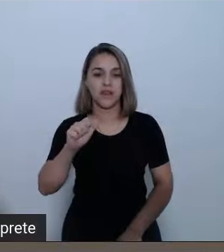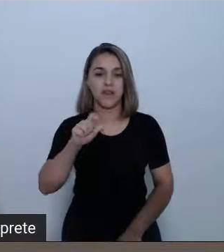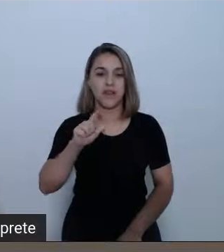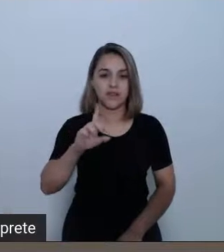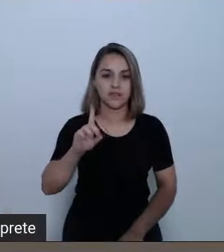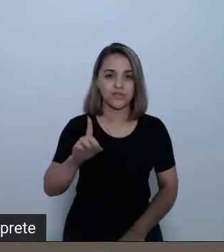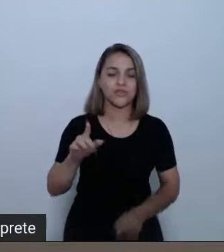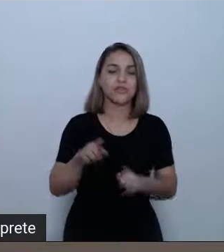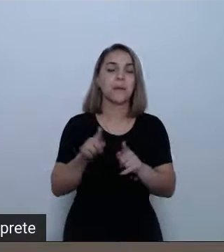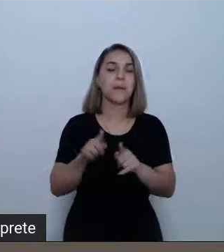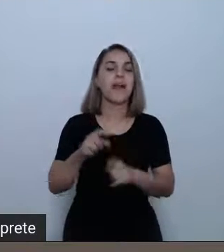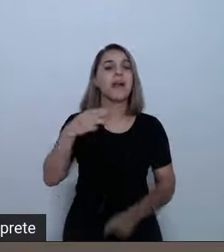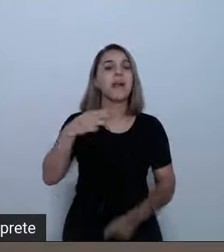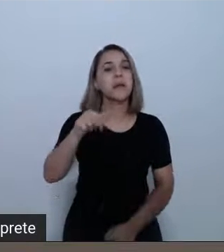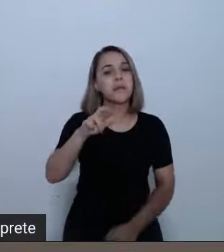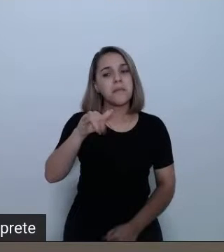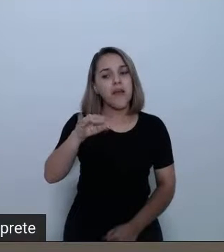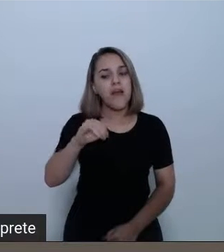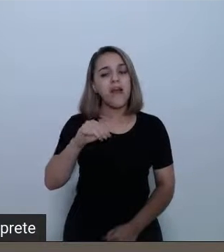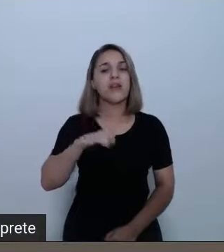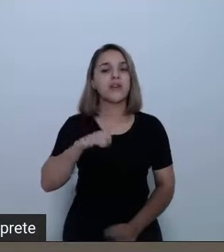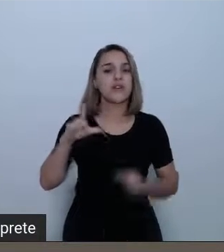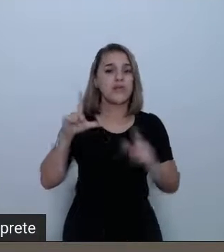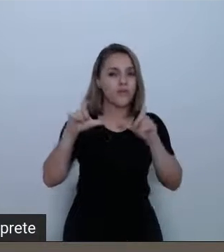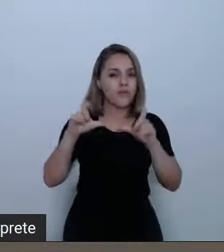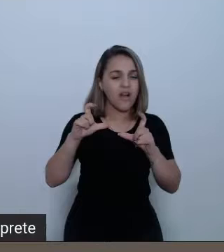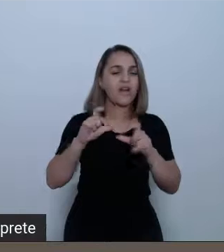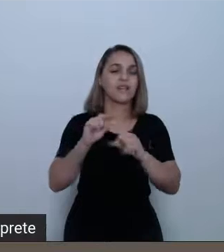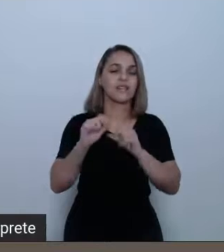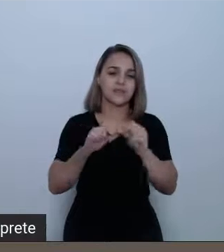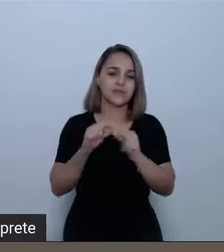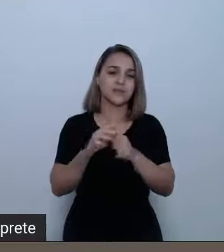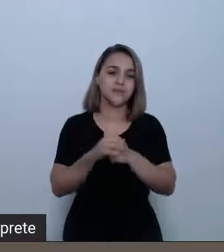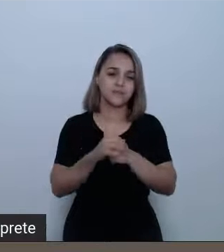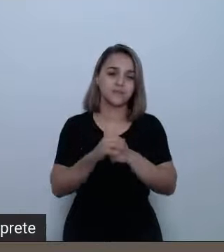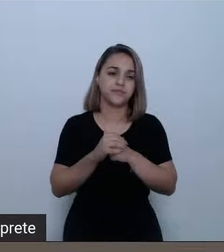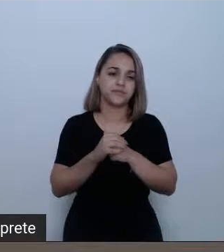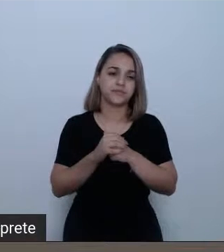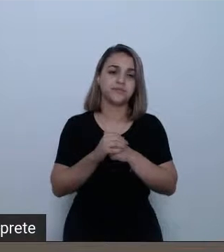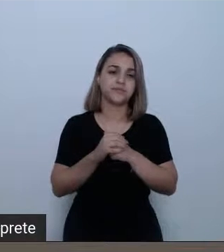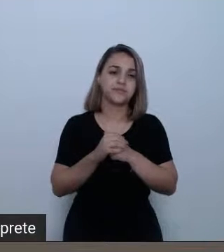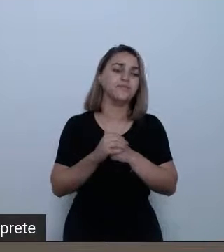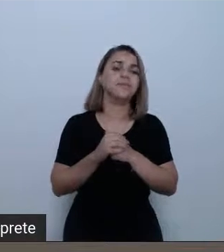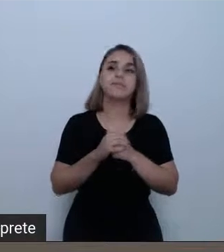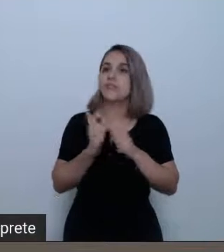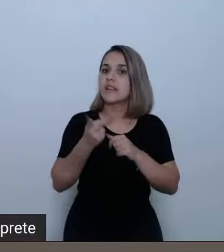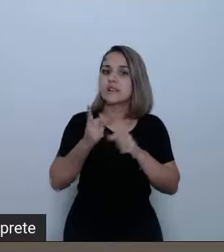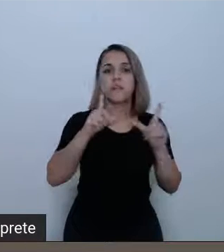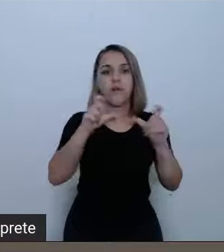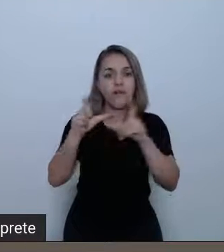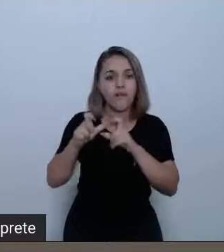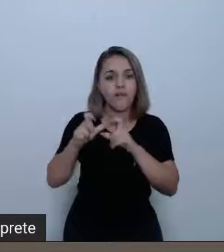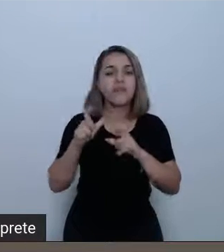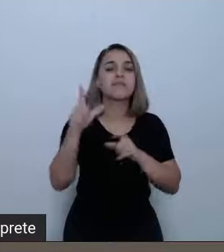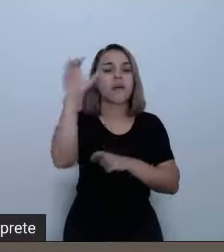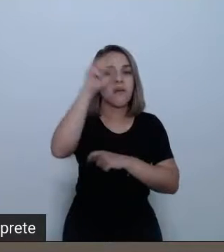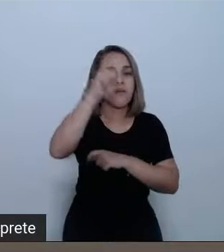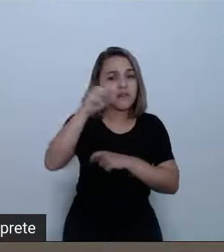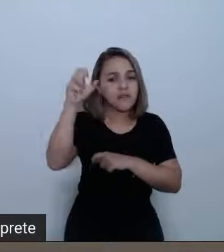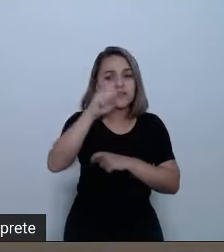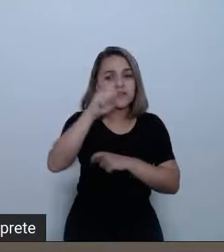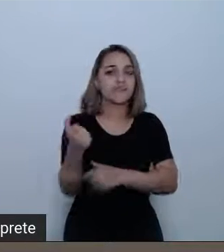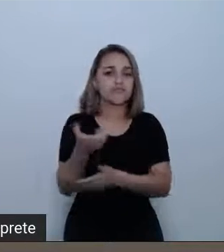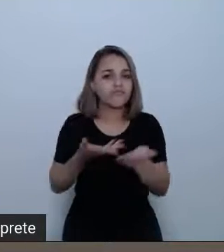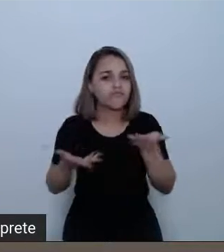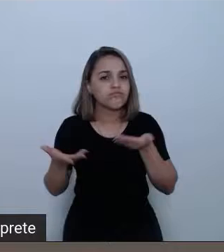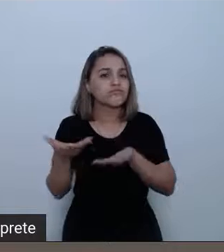ignorado a fotografia, em 27 vai fazer o, né, fotografa sem parar para o Turista Aprendiz. Então, será que você poderia